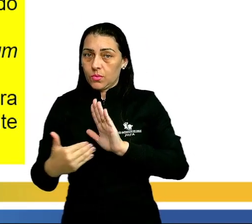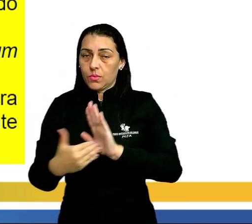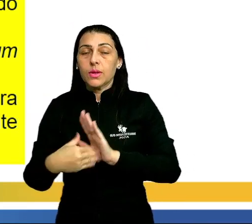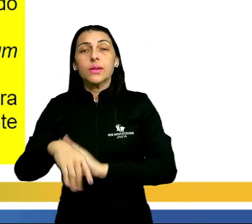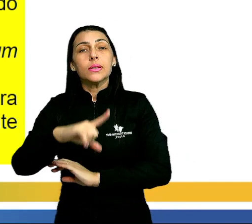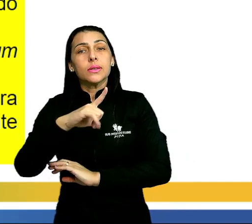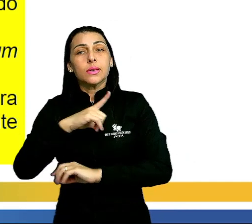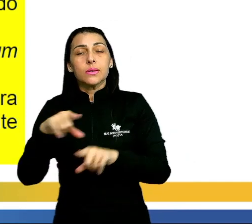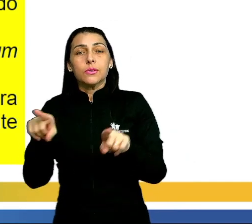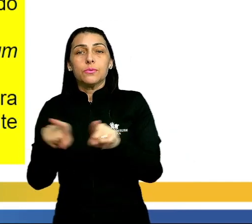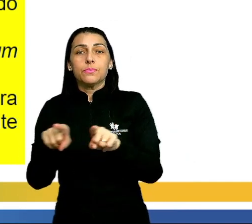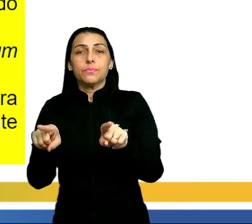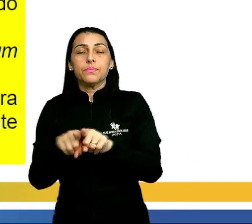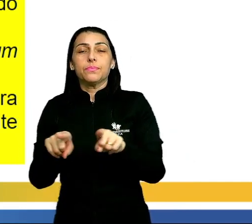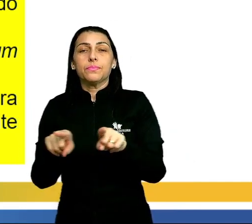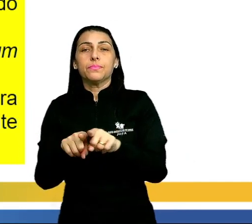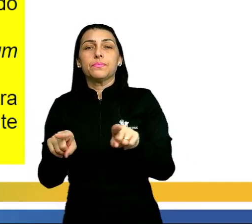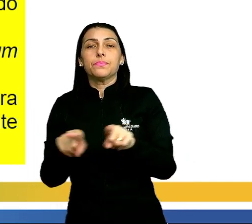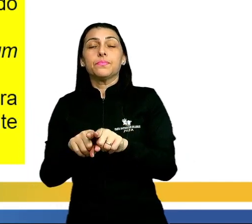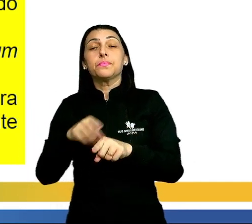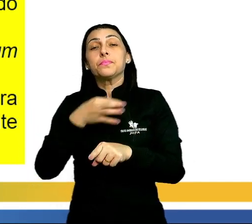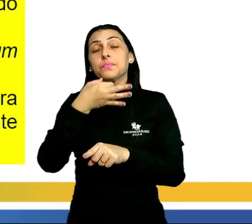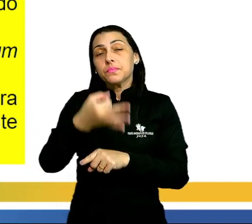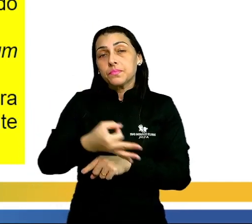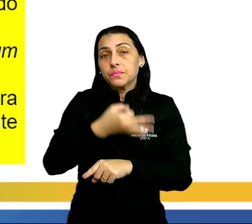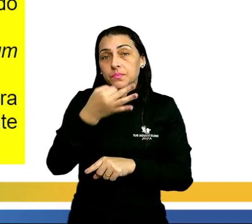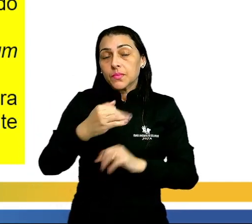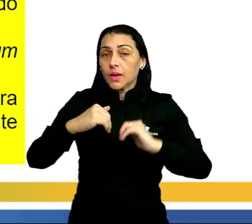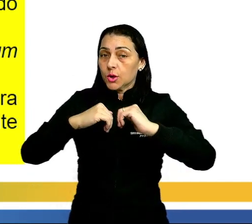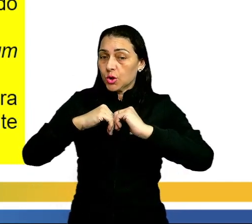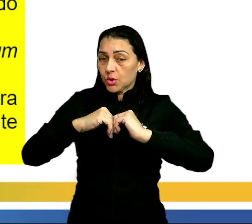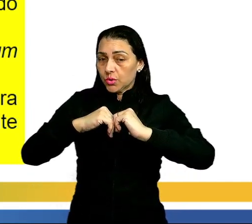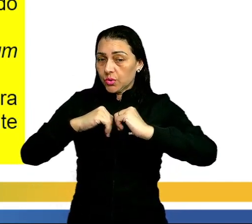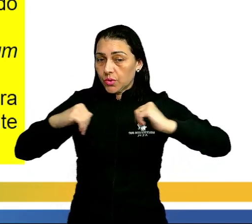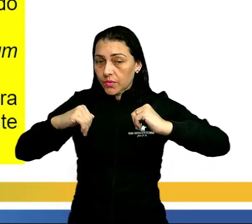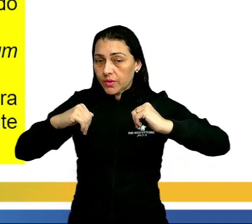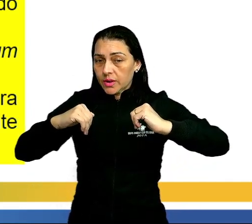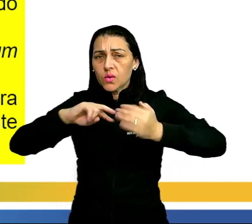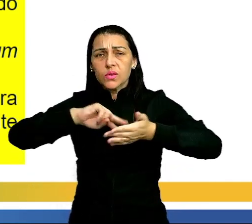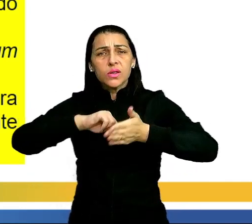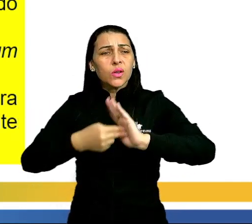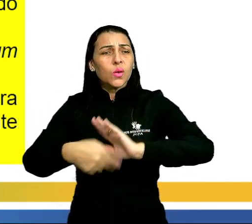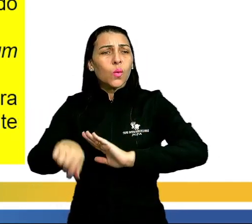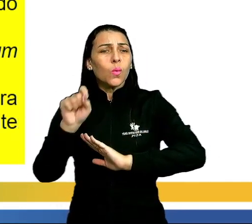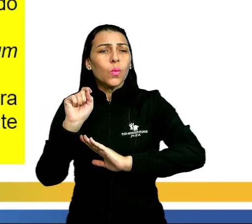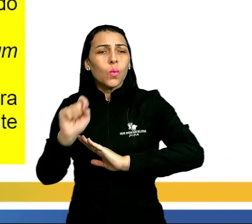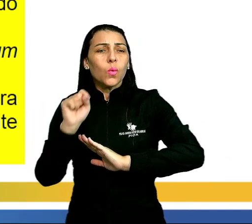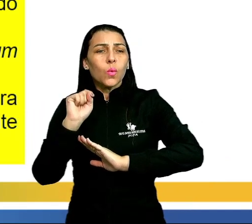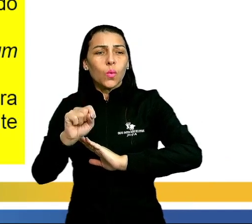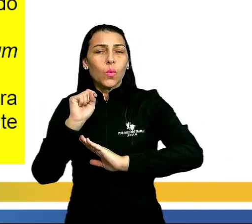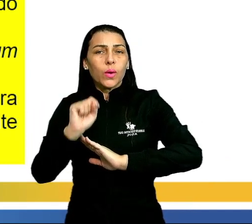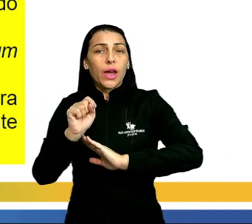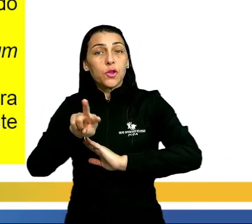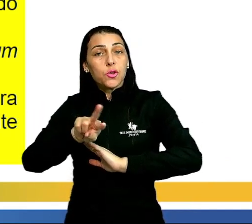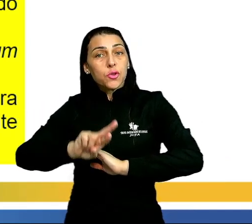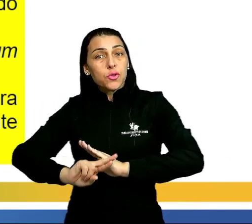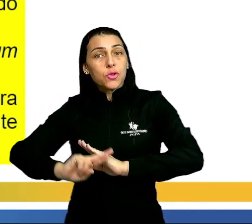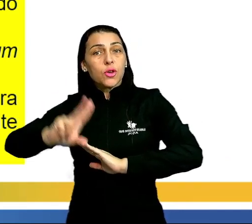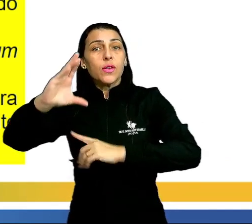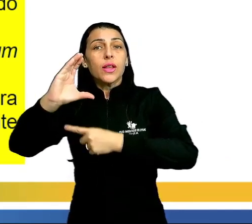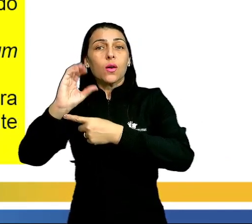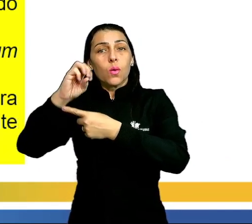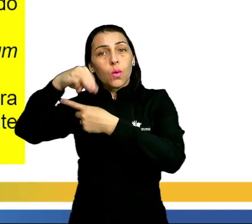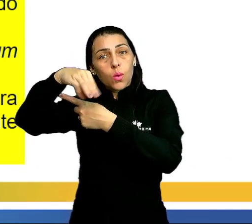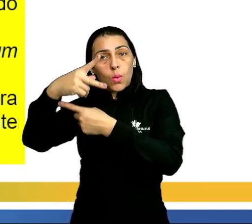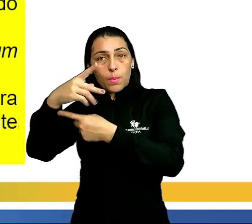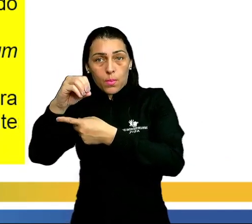nós temos também o argumento da divisão. Então, ao contrário da composição, consiste